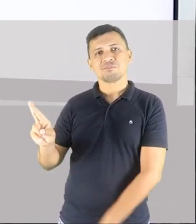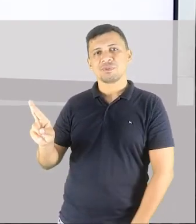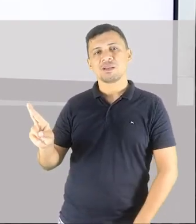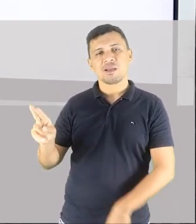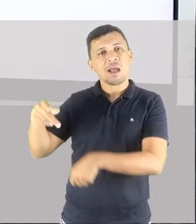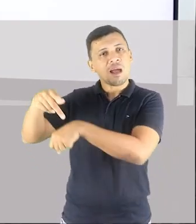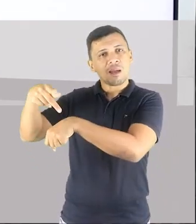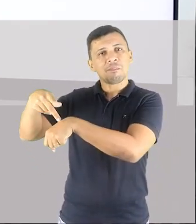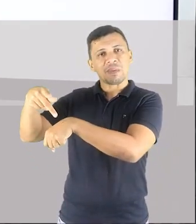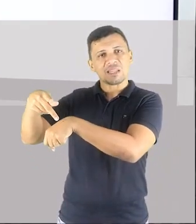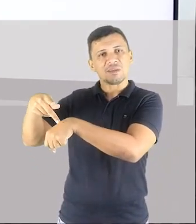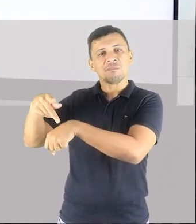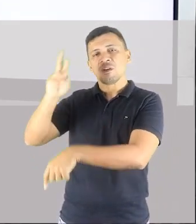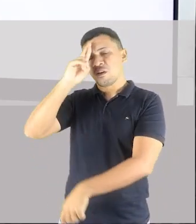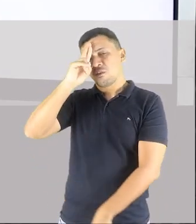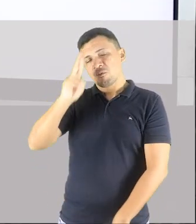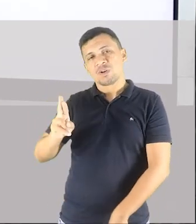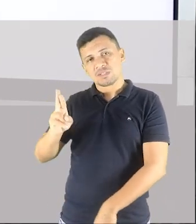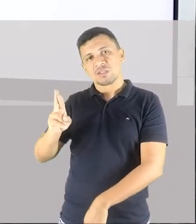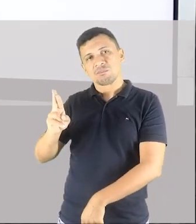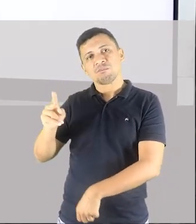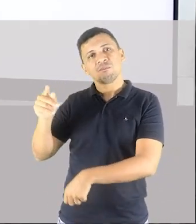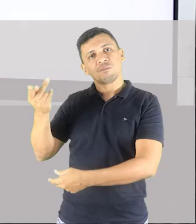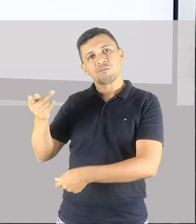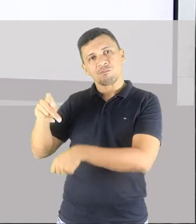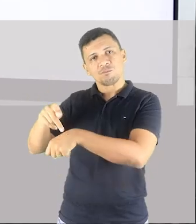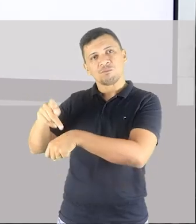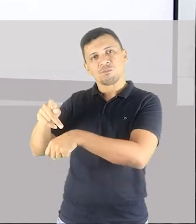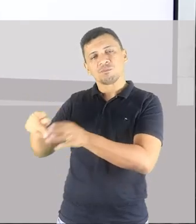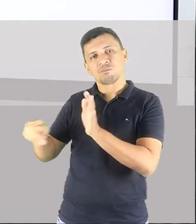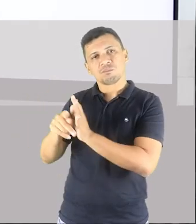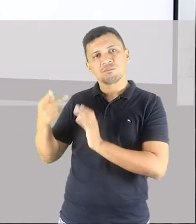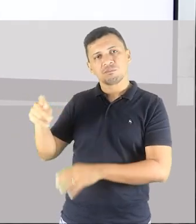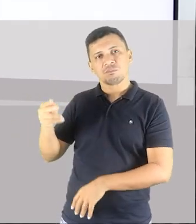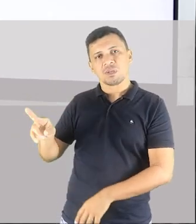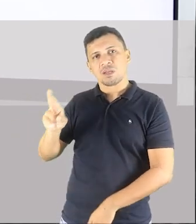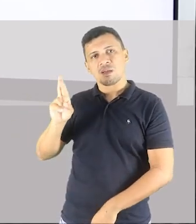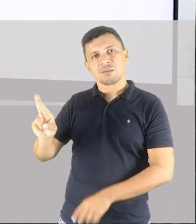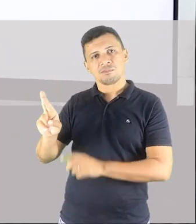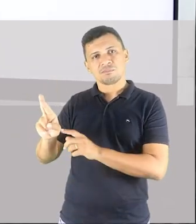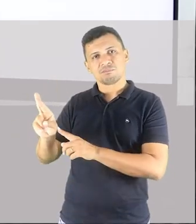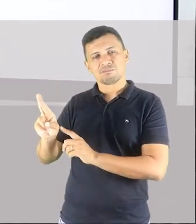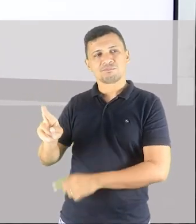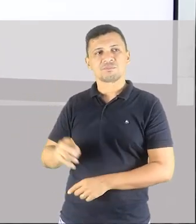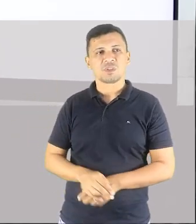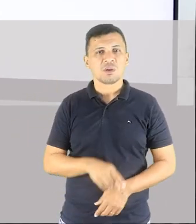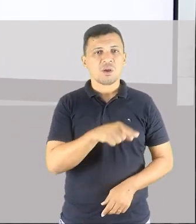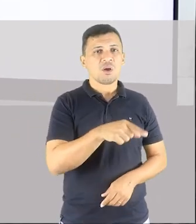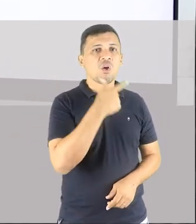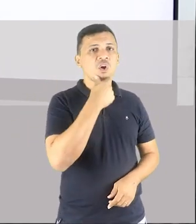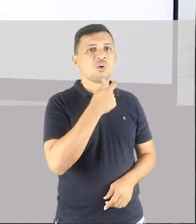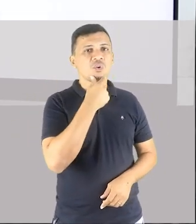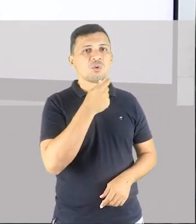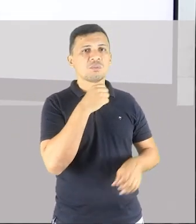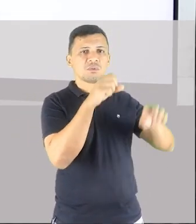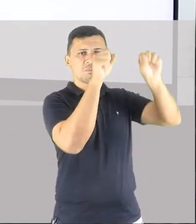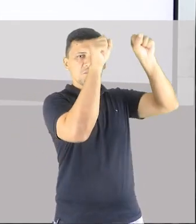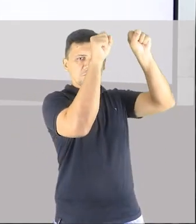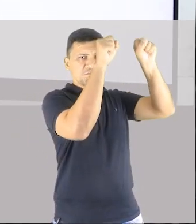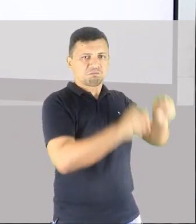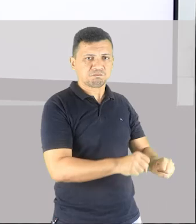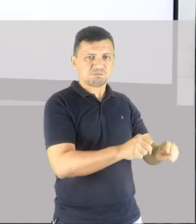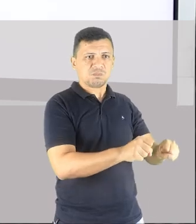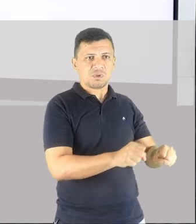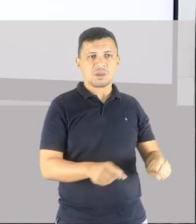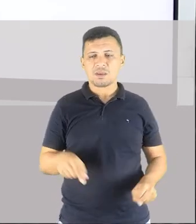a pedra vai fazer uma força chamada de força resistente. Então, o homem aplica uma força chamada de força potente e